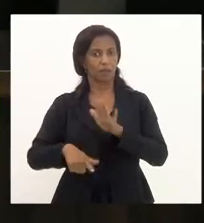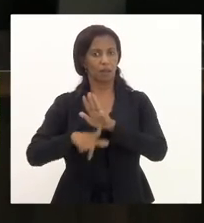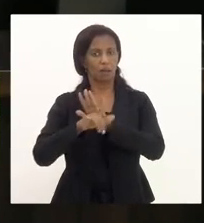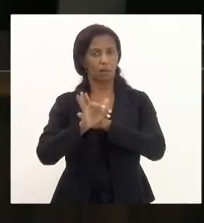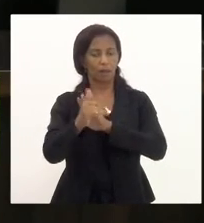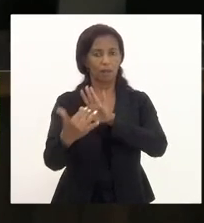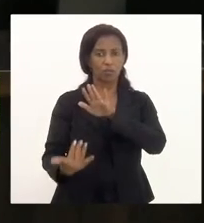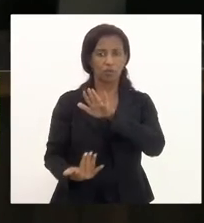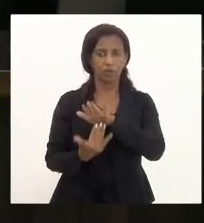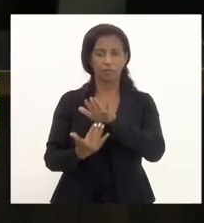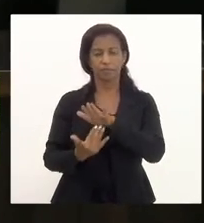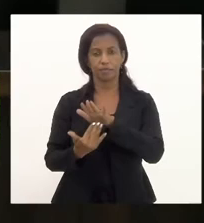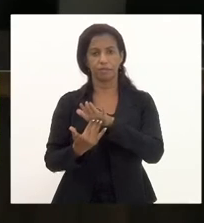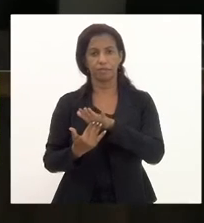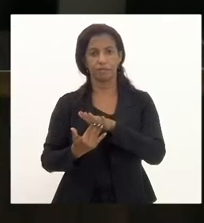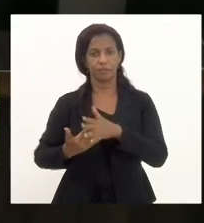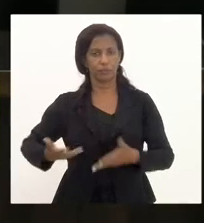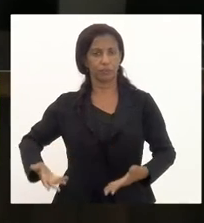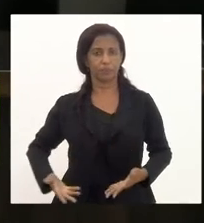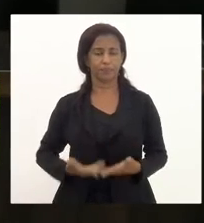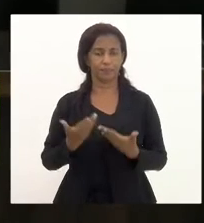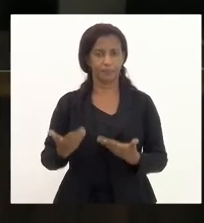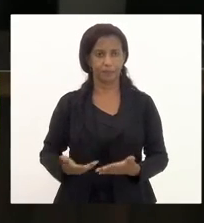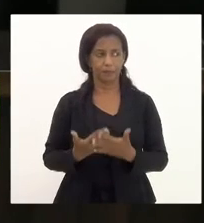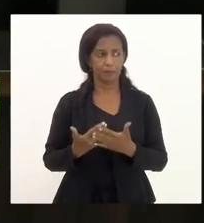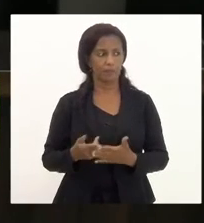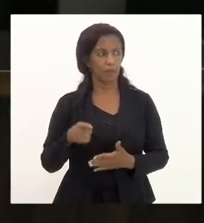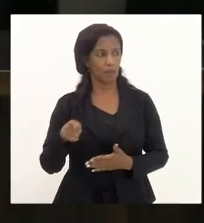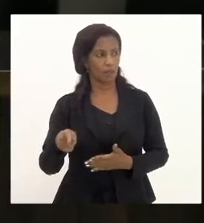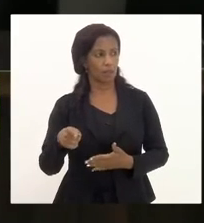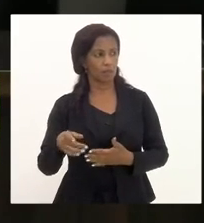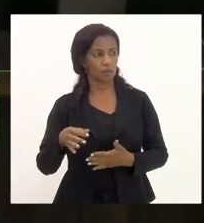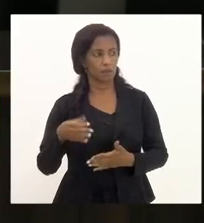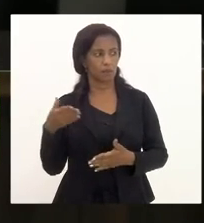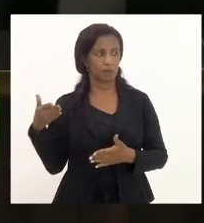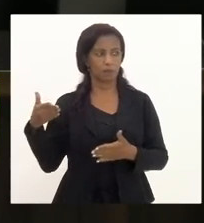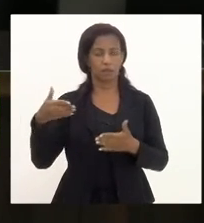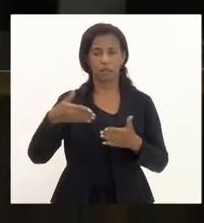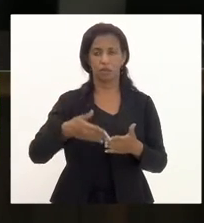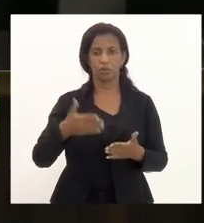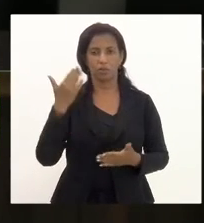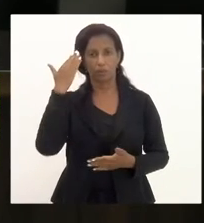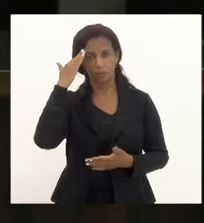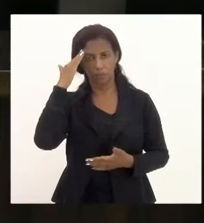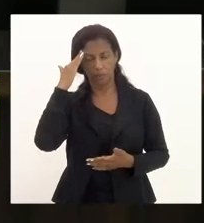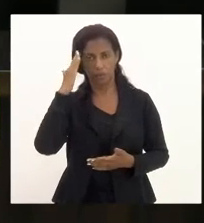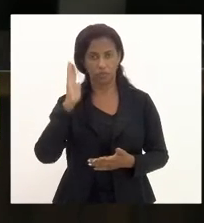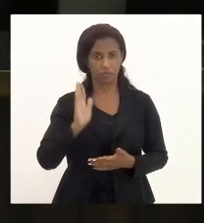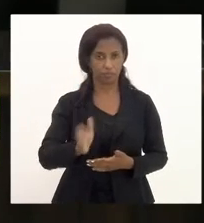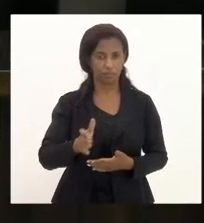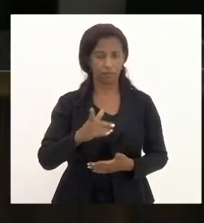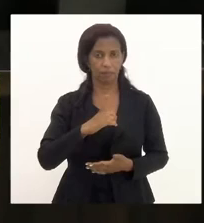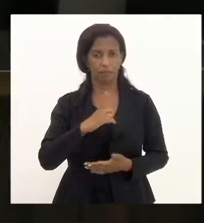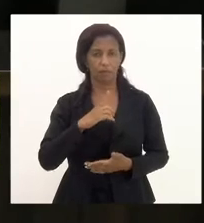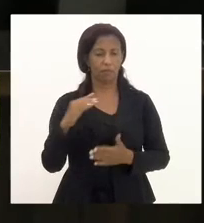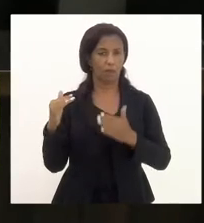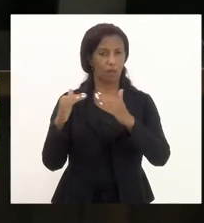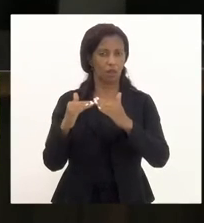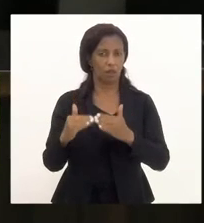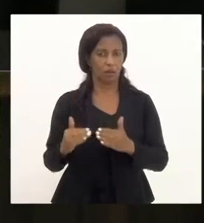uma lei de limite de empenho essa é uma questão central que no meu entendimento já tá